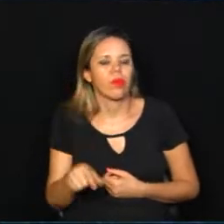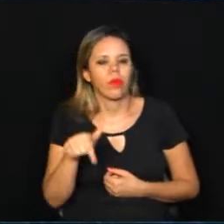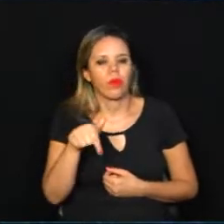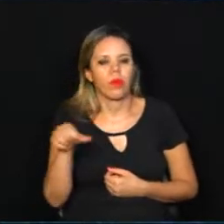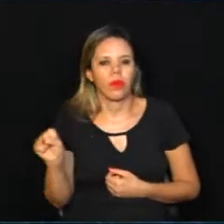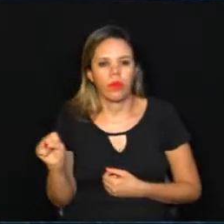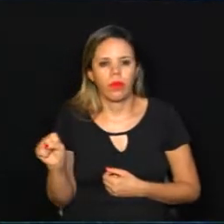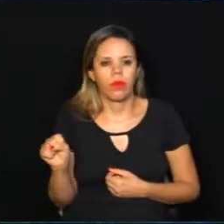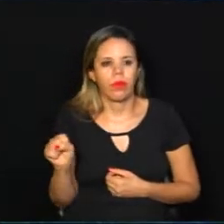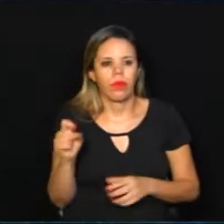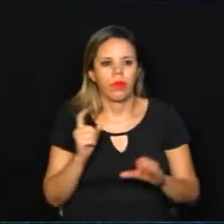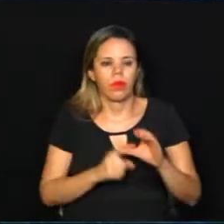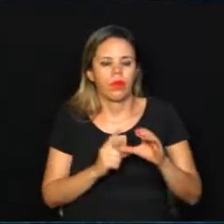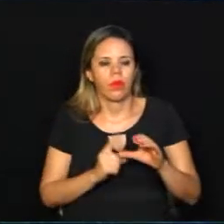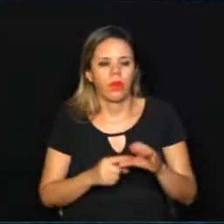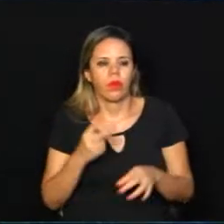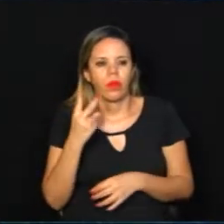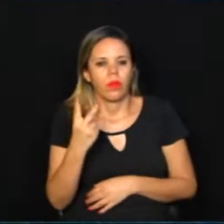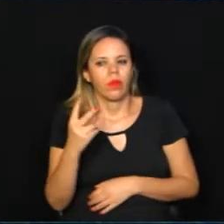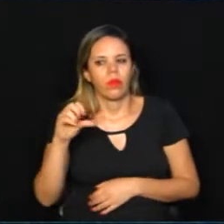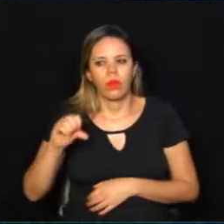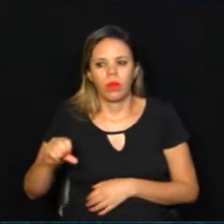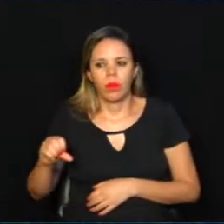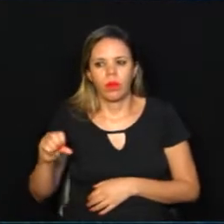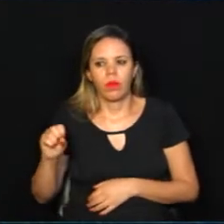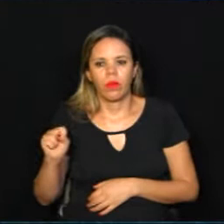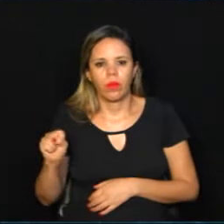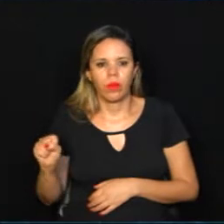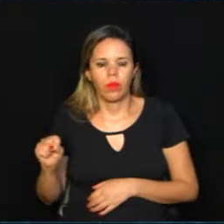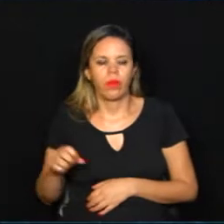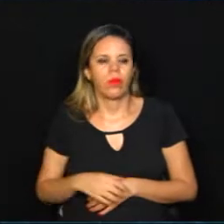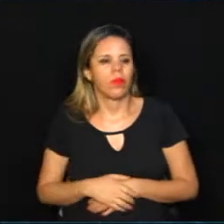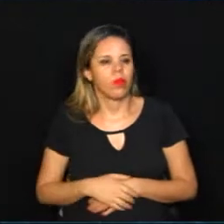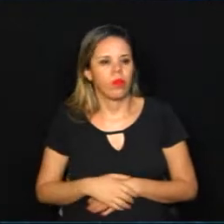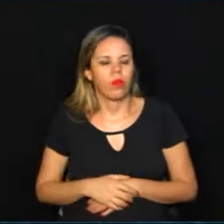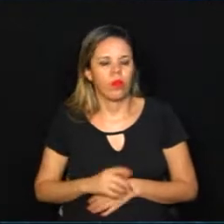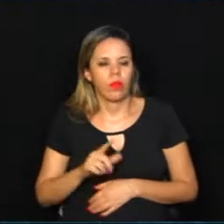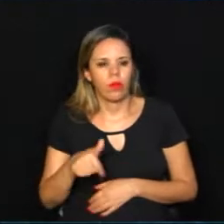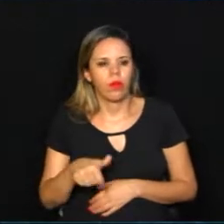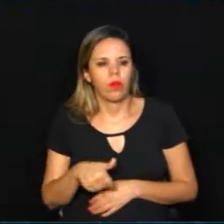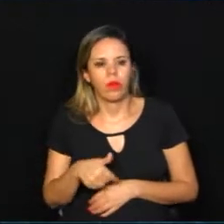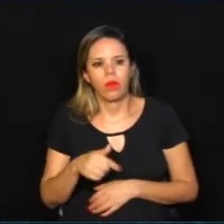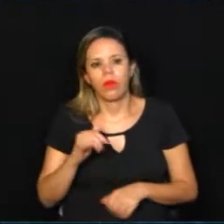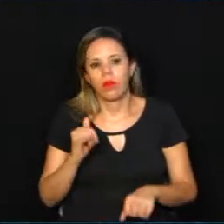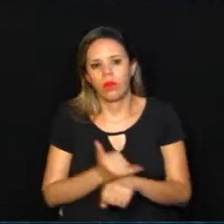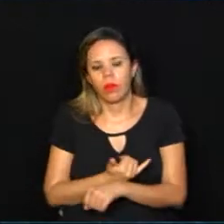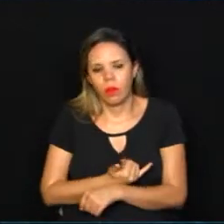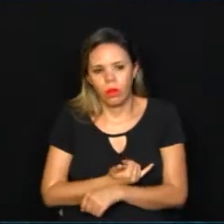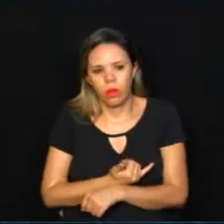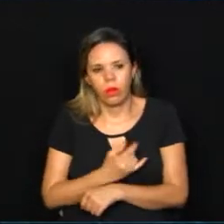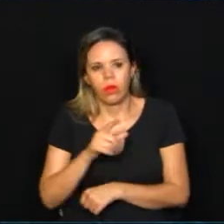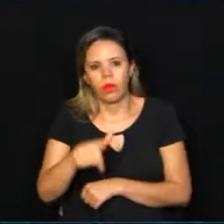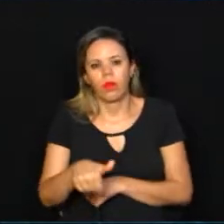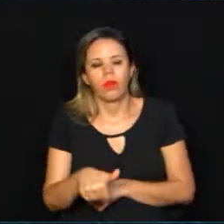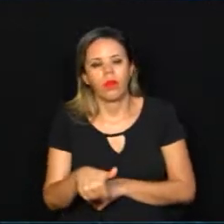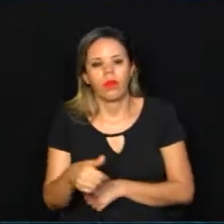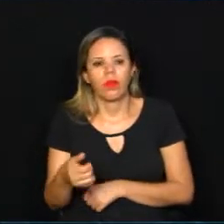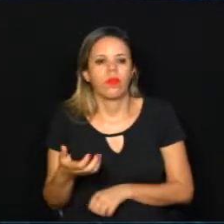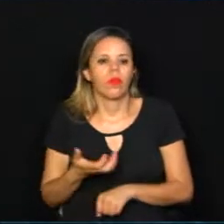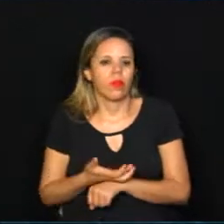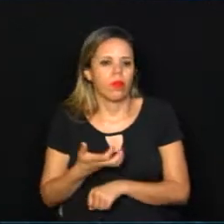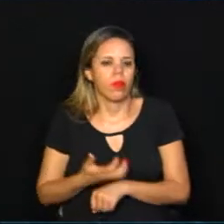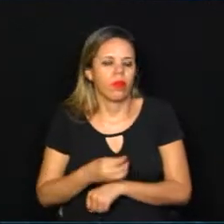4.078, Cosmópolis, 2.908, temos na sequência Jaguariúna, depois Nova